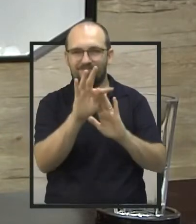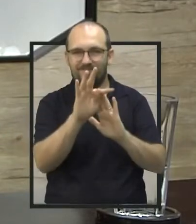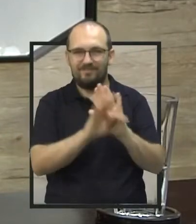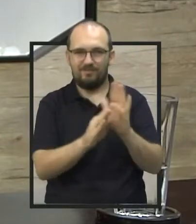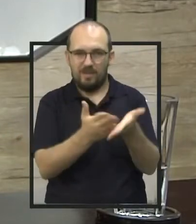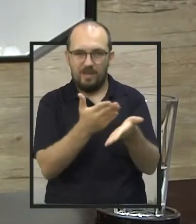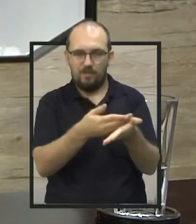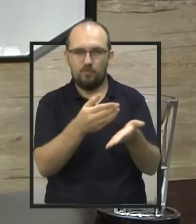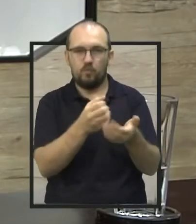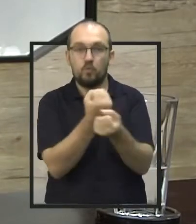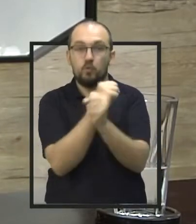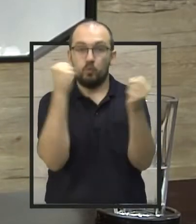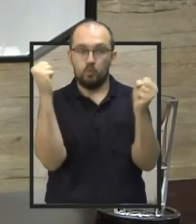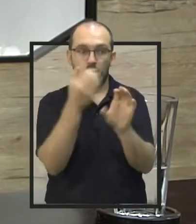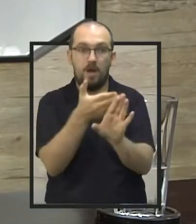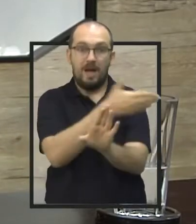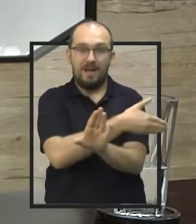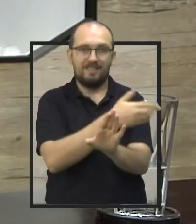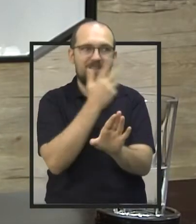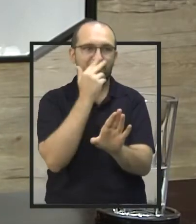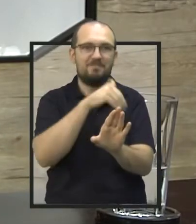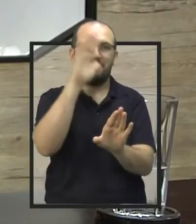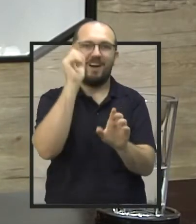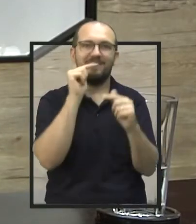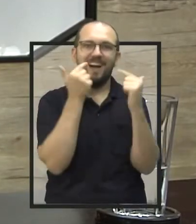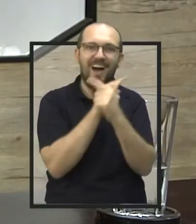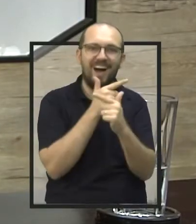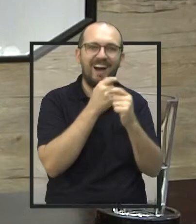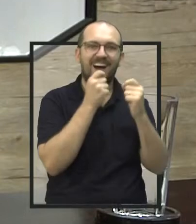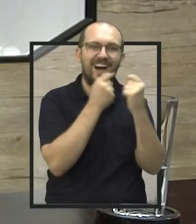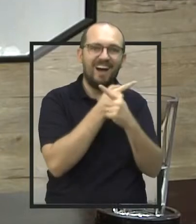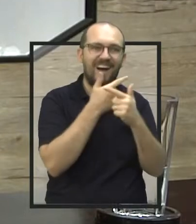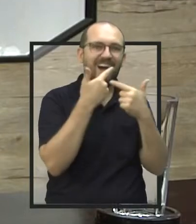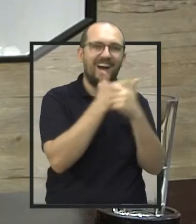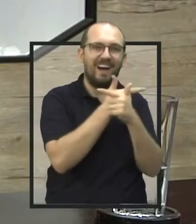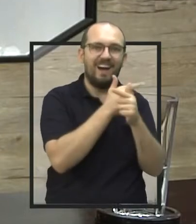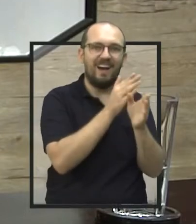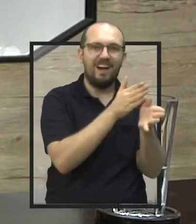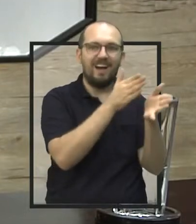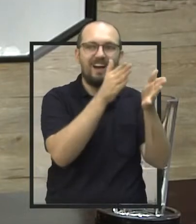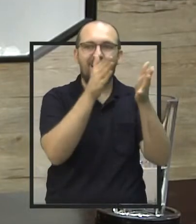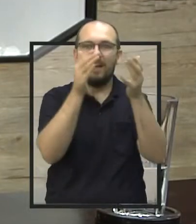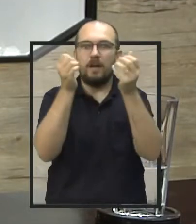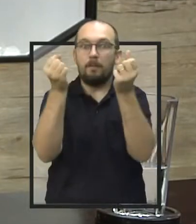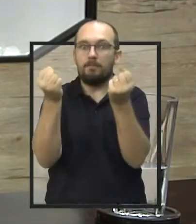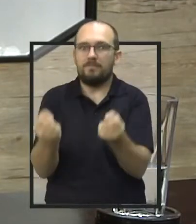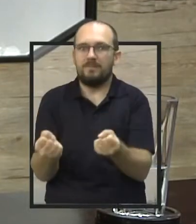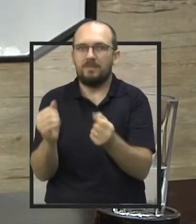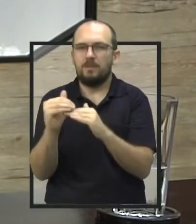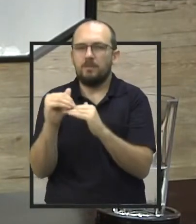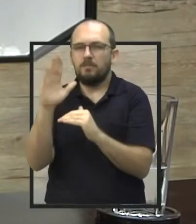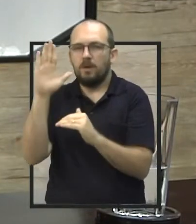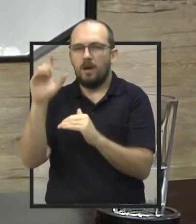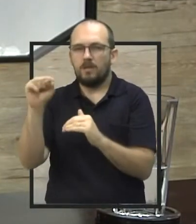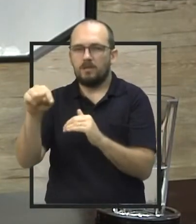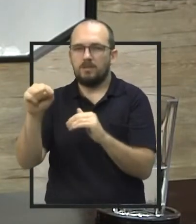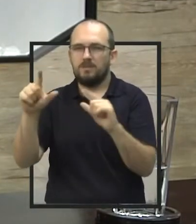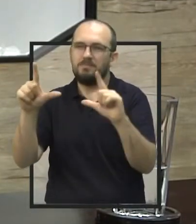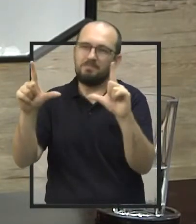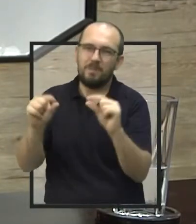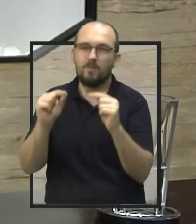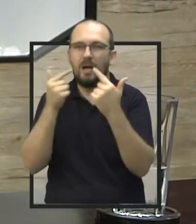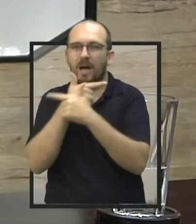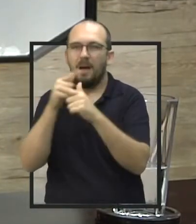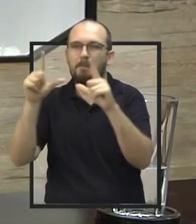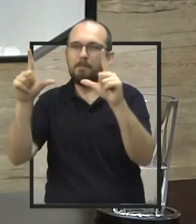eu amadureci, né? A gente amadurece todo o tempo e é muito legal quando você é escritor, você percebe o seu amadurecimento como pessoa,